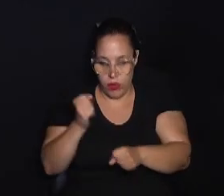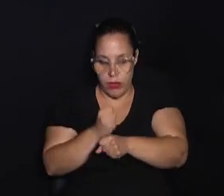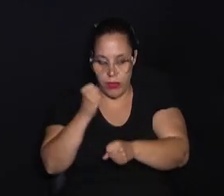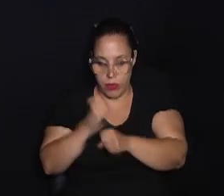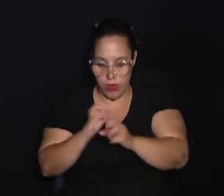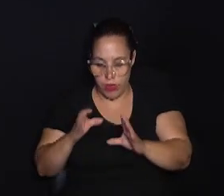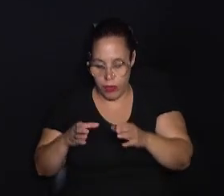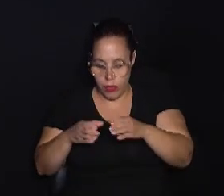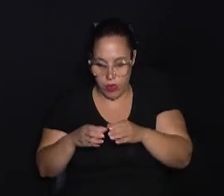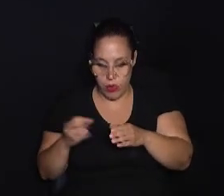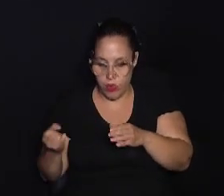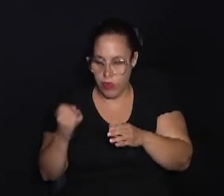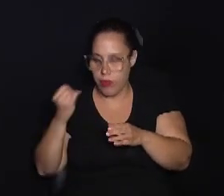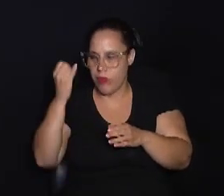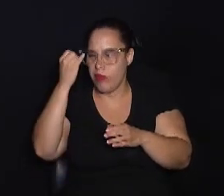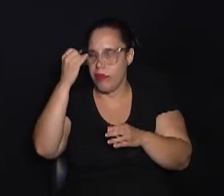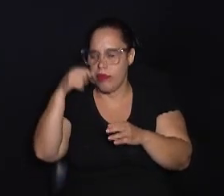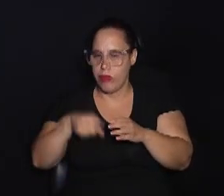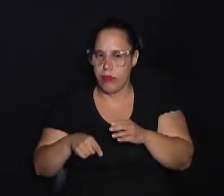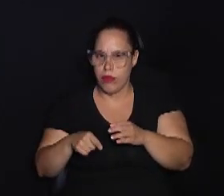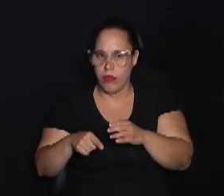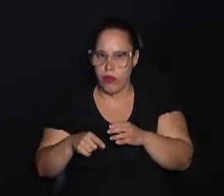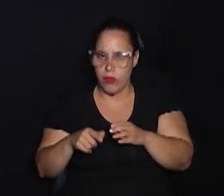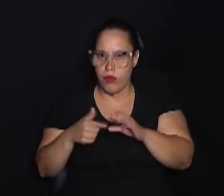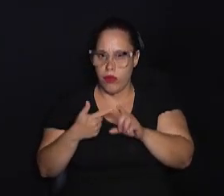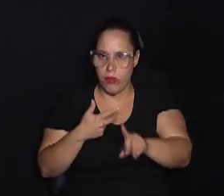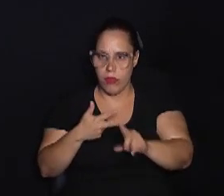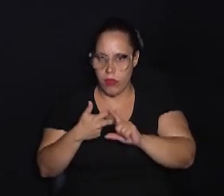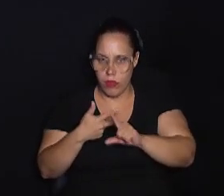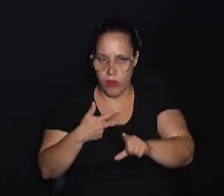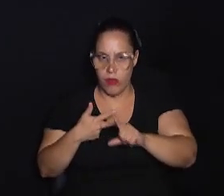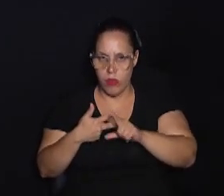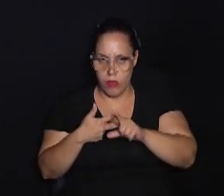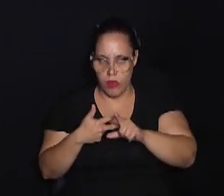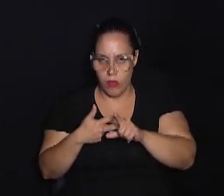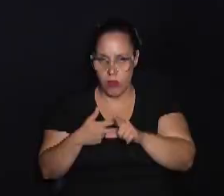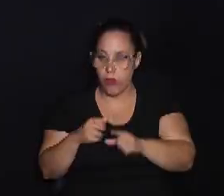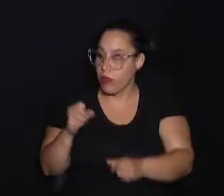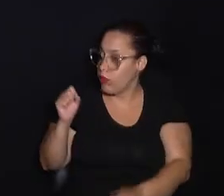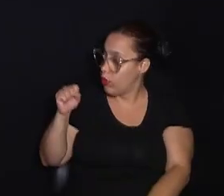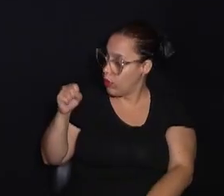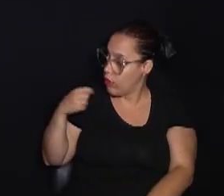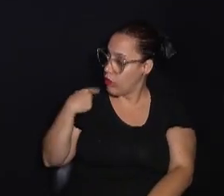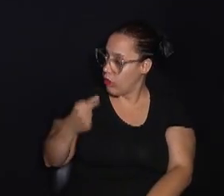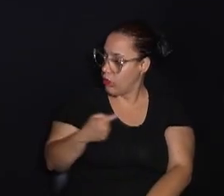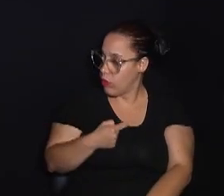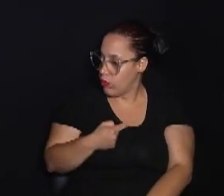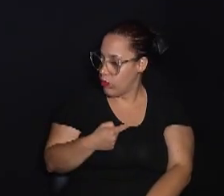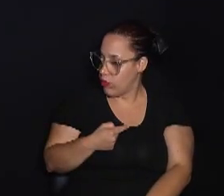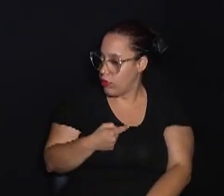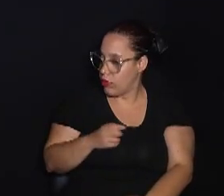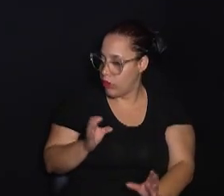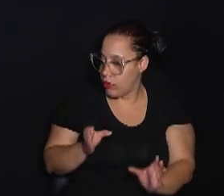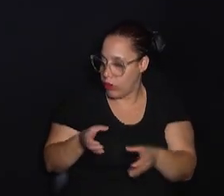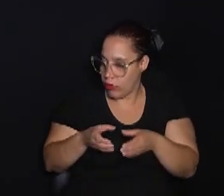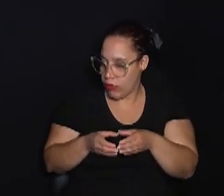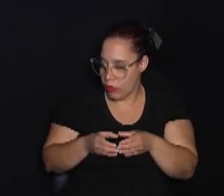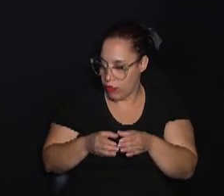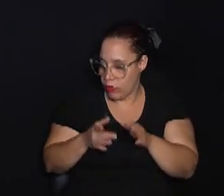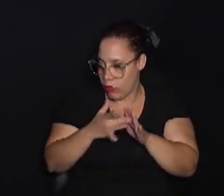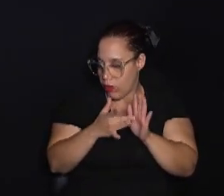muito importante, né, aqui para o Legislativo Campineiro, né, vereadora? Sim, a nossa comissão, ela não